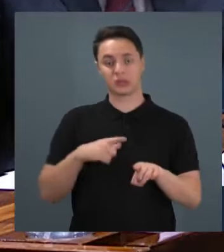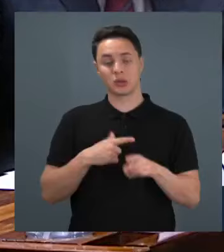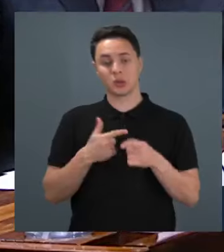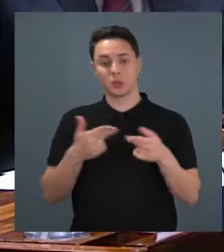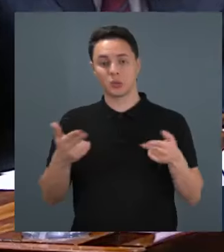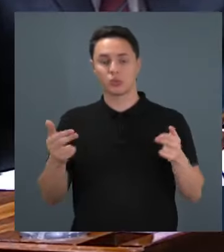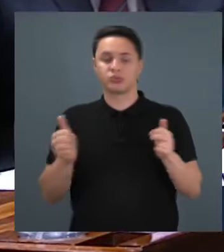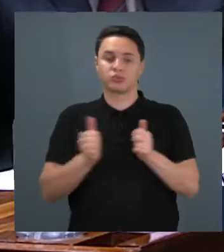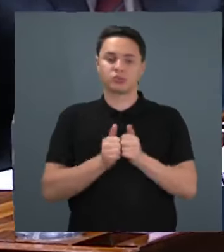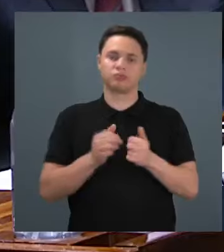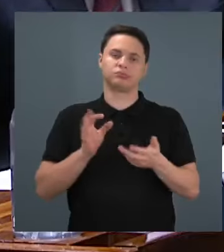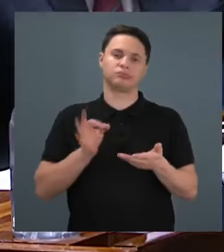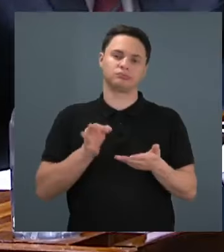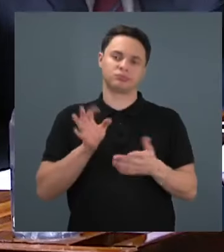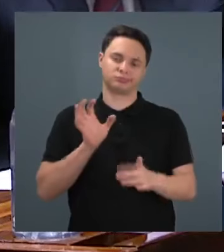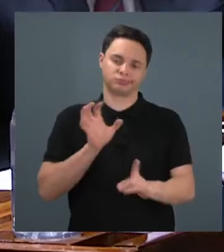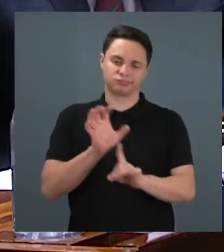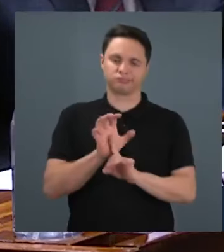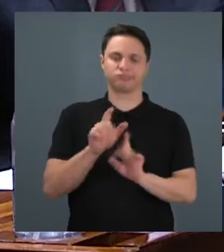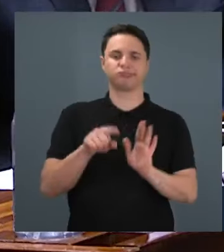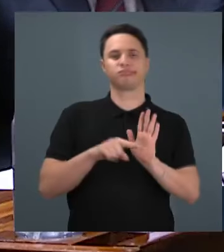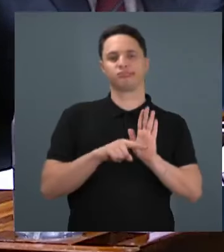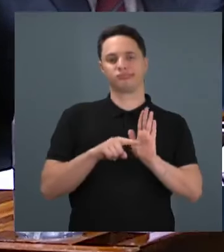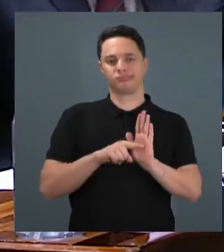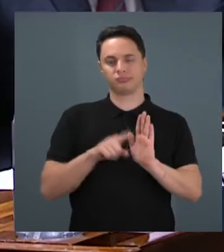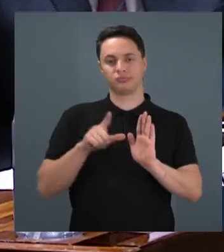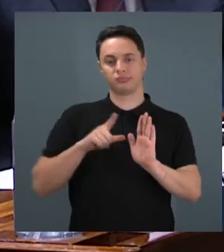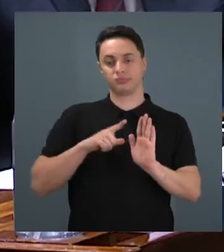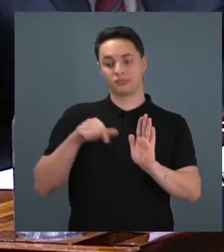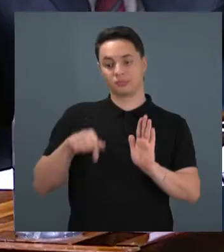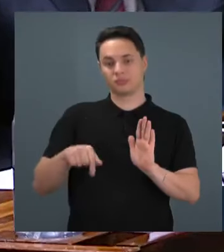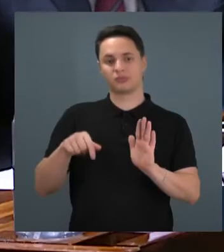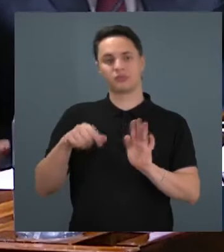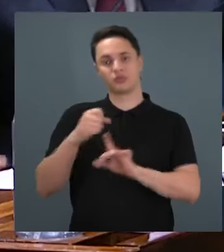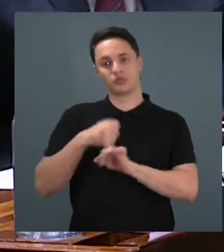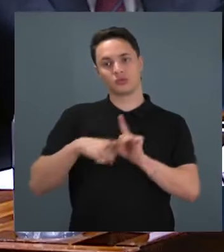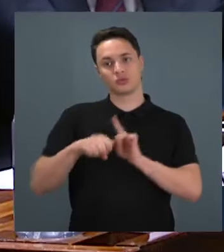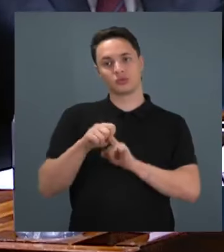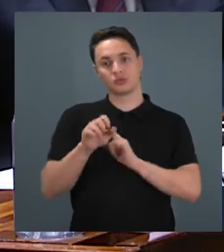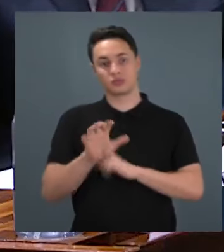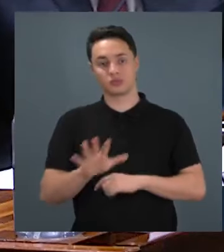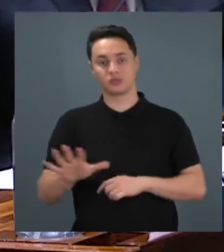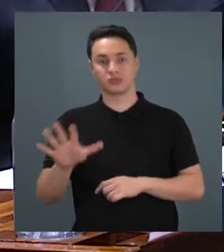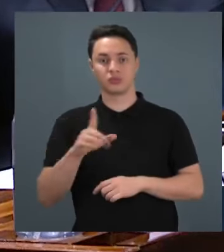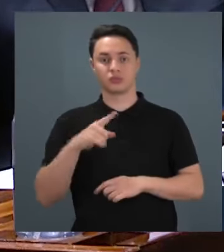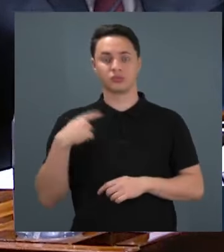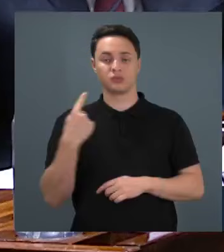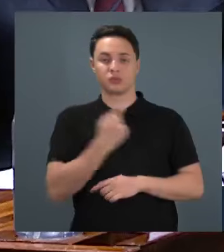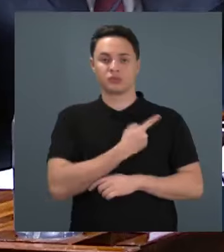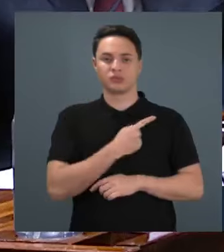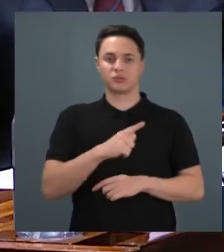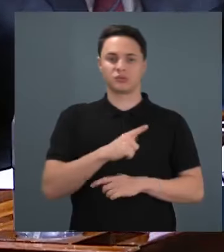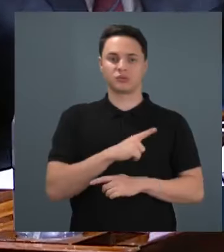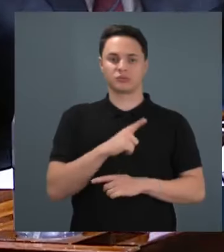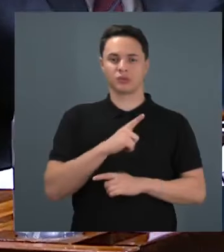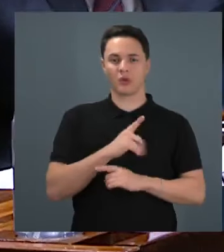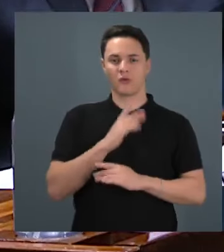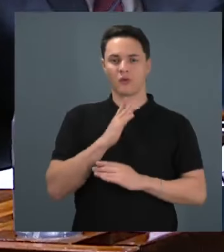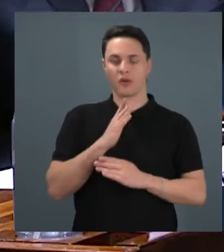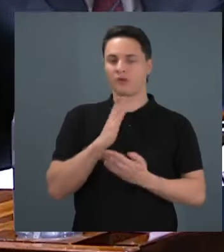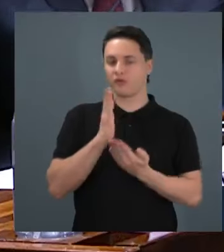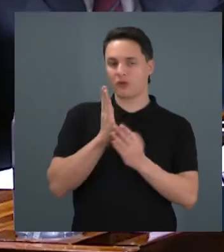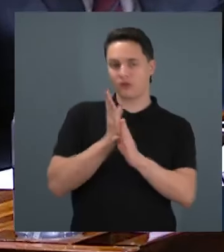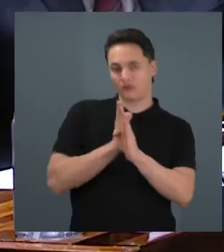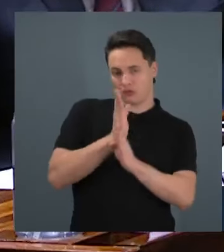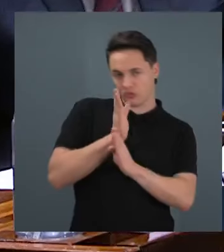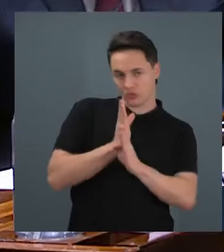substâncias que certamente impactam de forma negativa a nossa sociedade. O fato de que nós temos uma fronteira azul, né, que